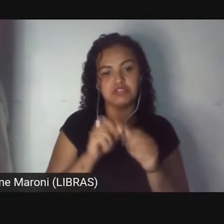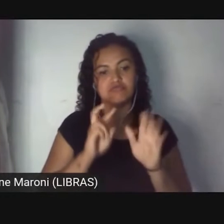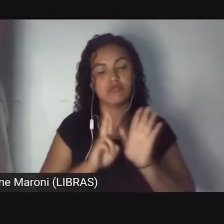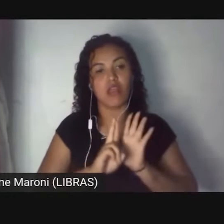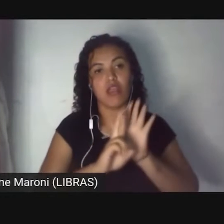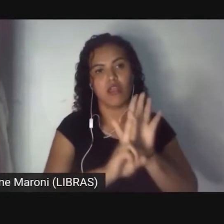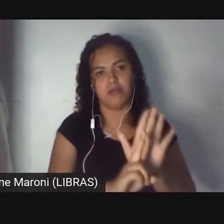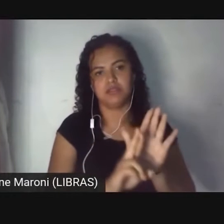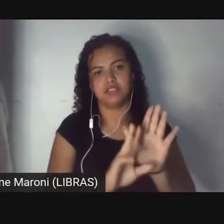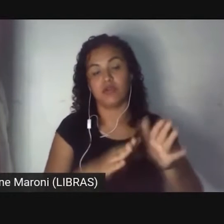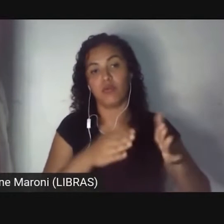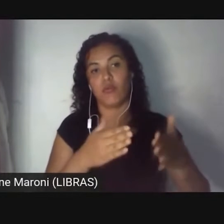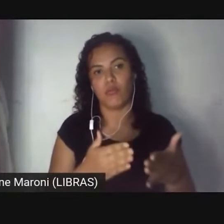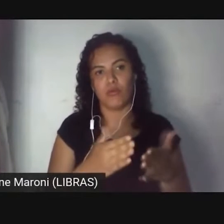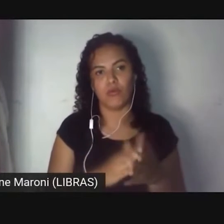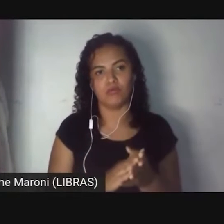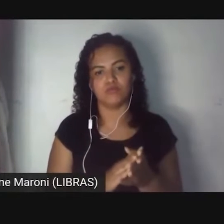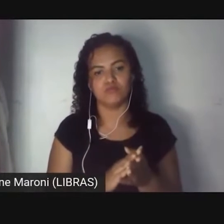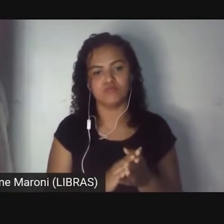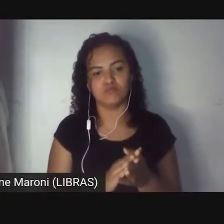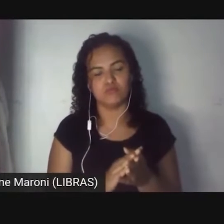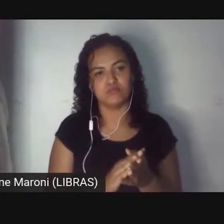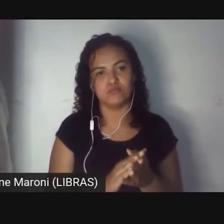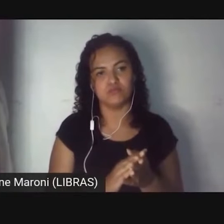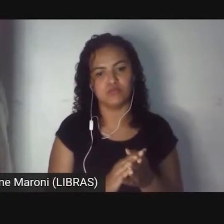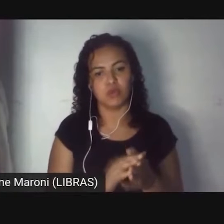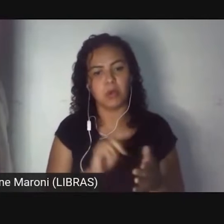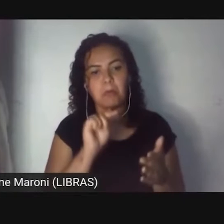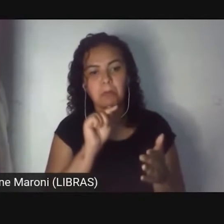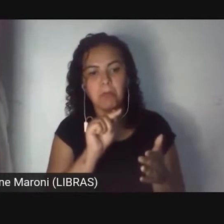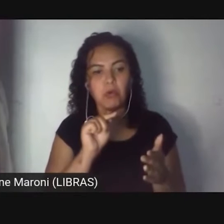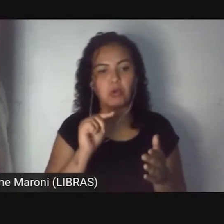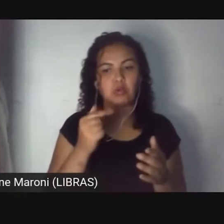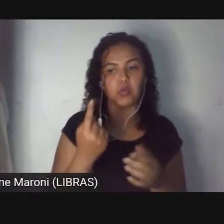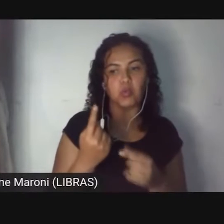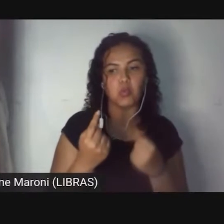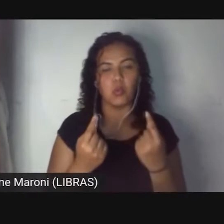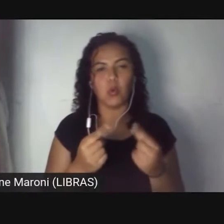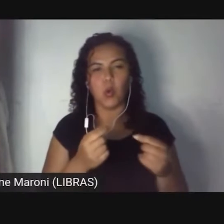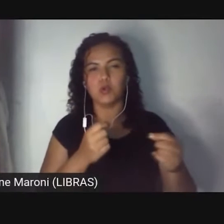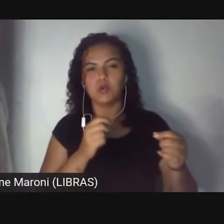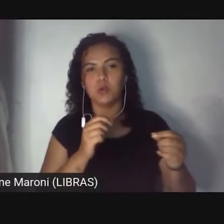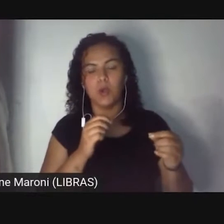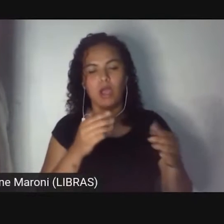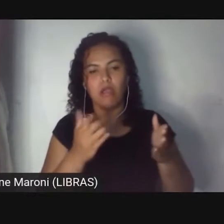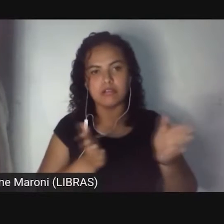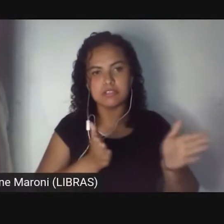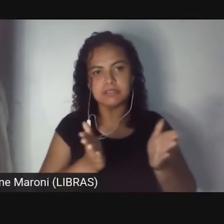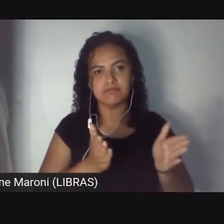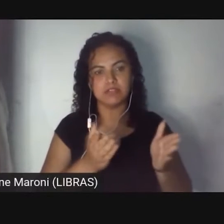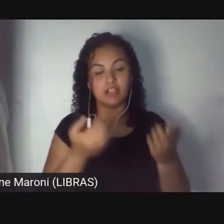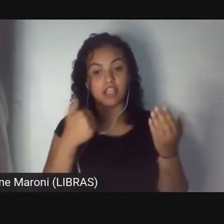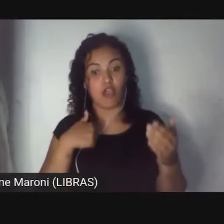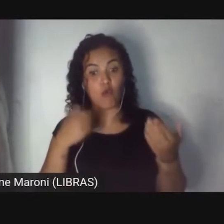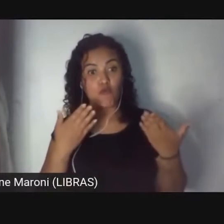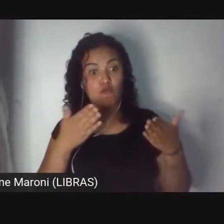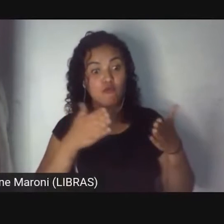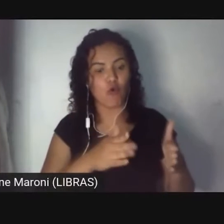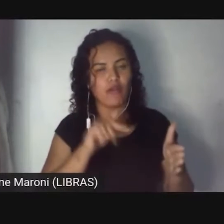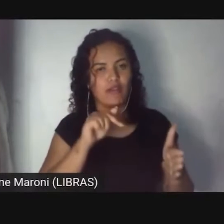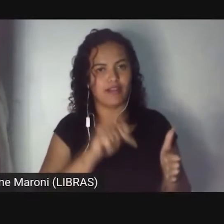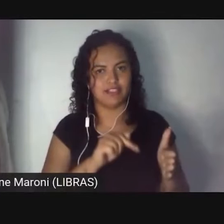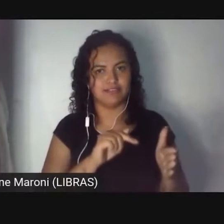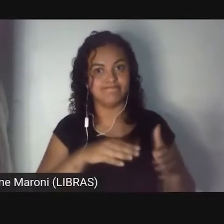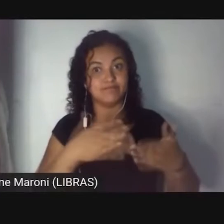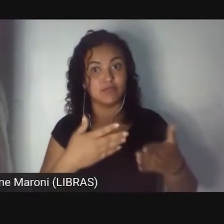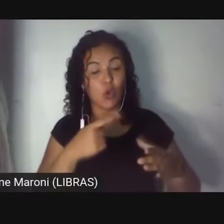representatividade, eu citei alguns pontos sobre acessibilidade. Eles foram, me atentaram a esse lado da acessibilidade. Até comecei a